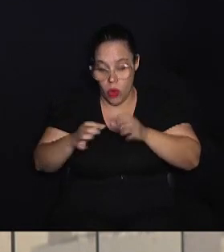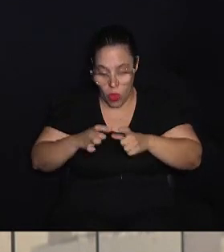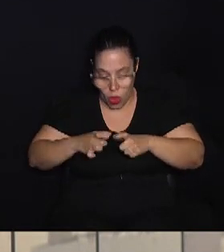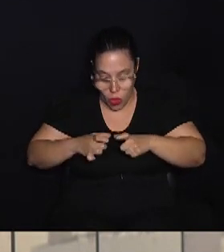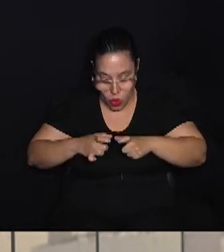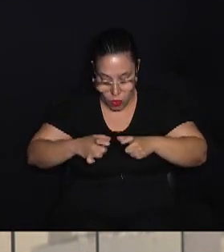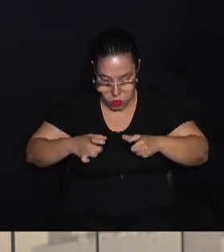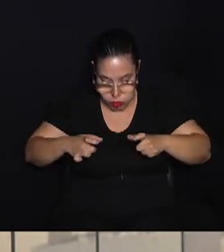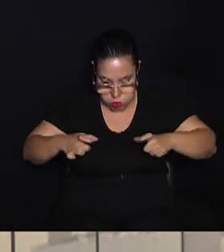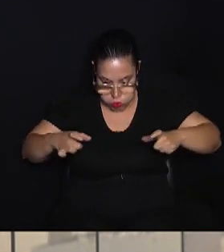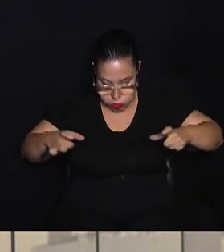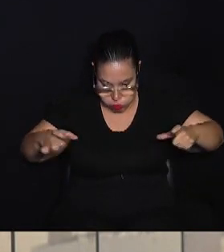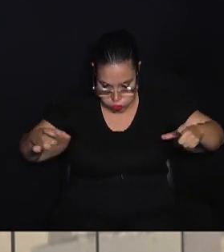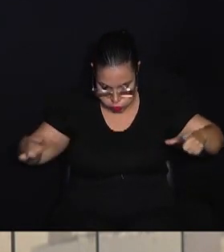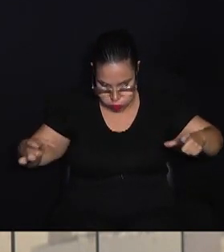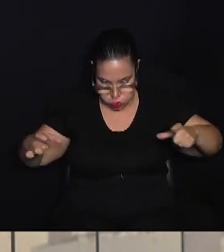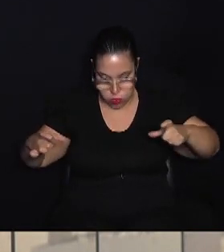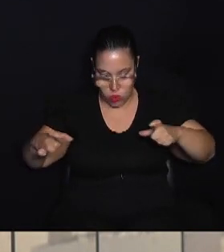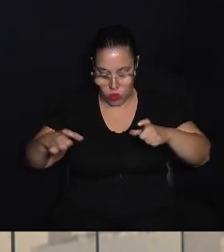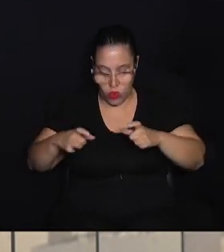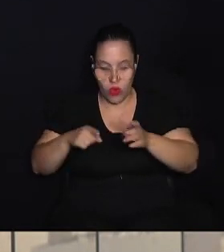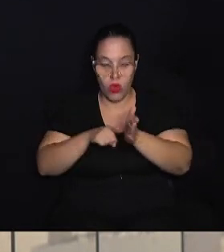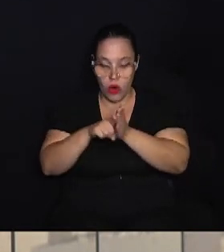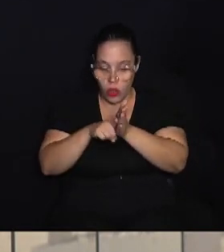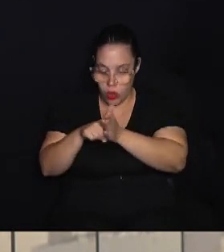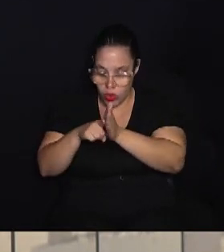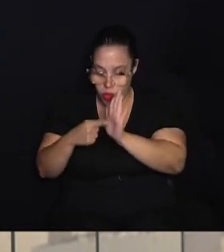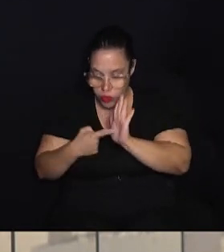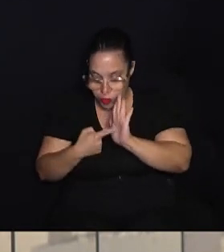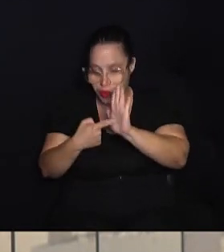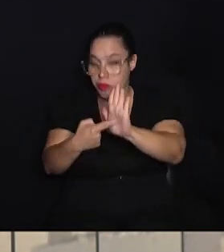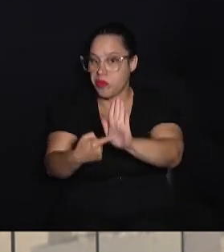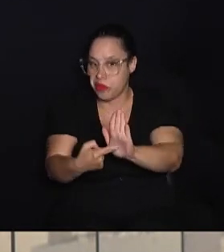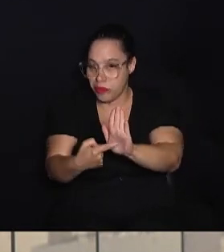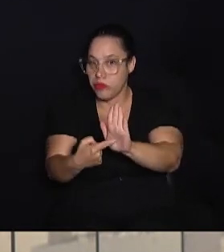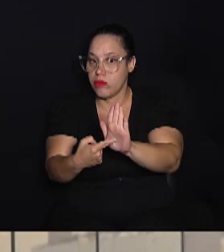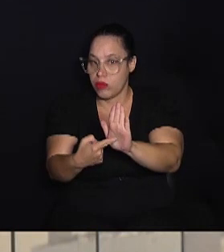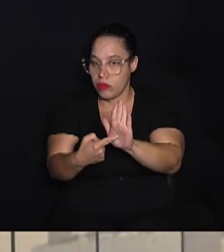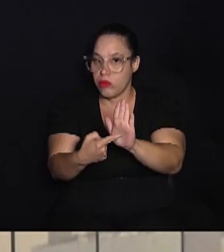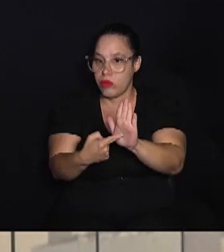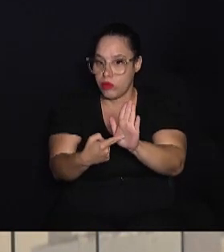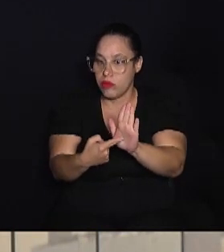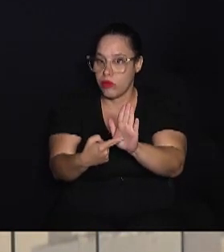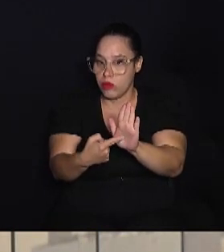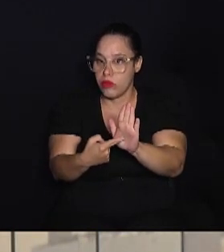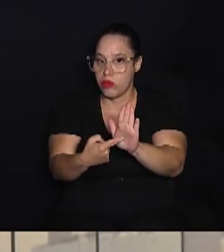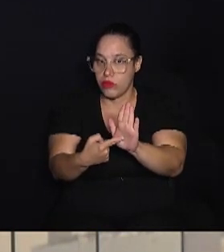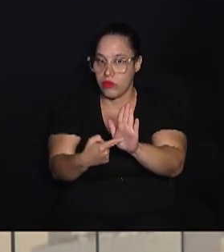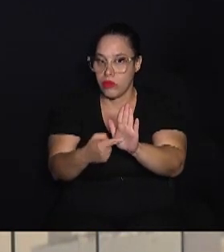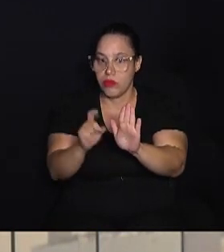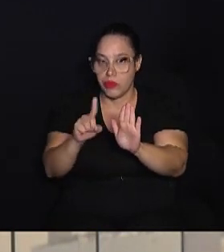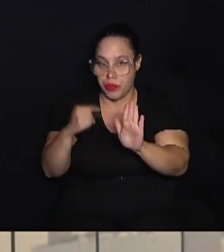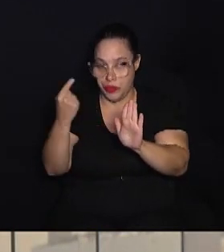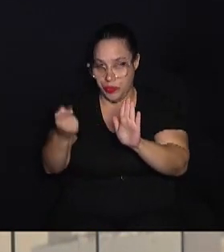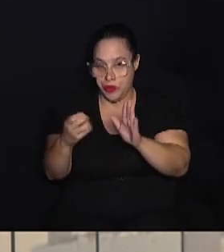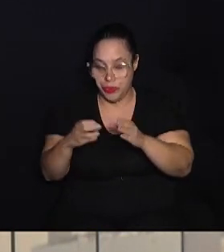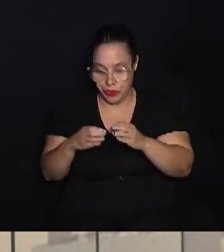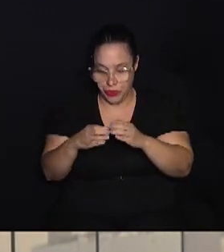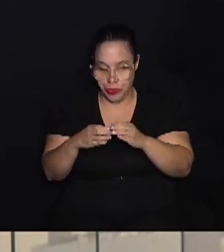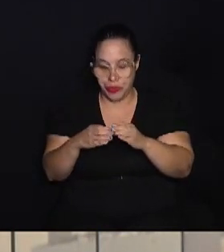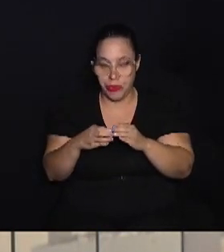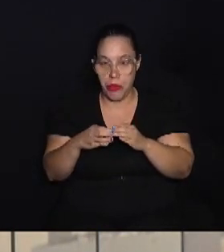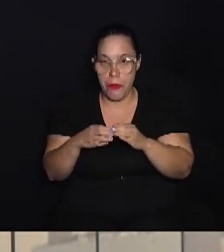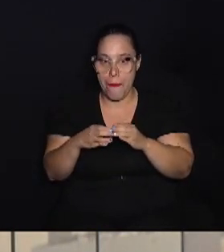da área agrícola, né? E estudos mostram, né, inclusive parte um outro grupo, mas